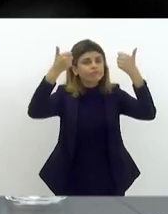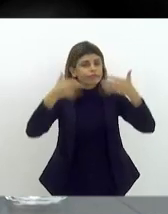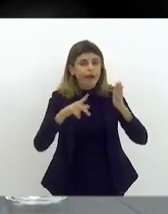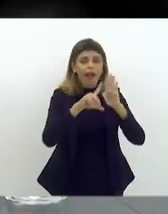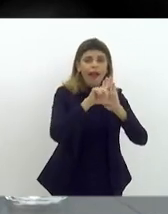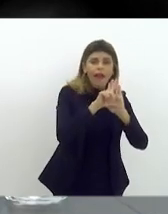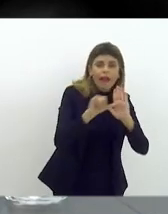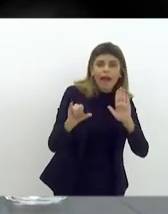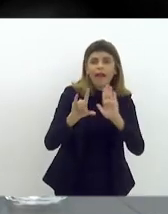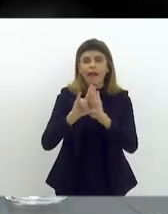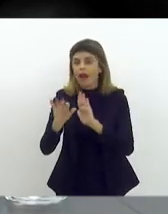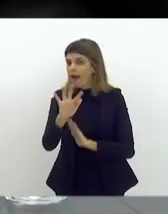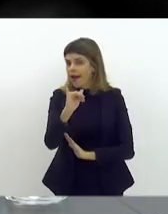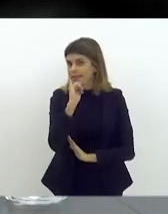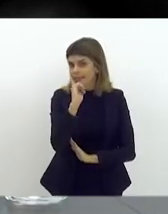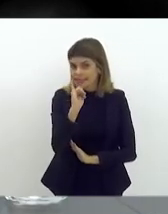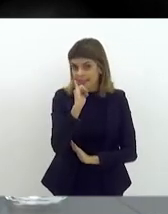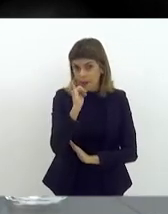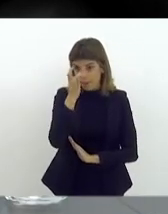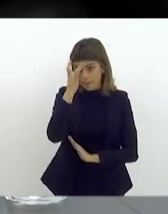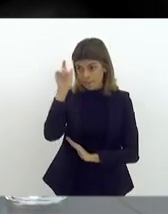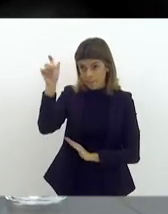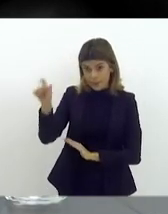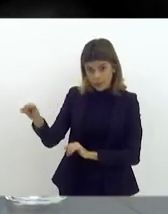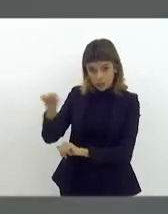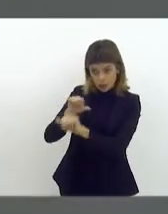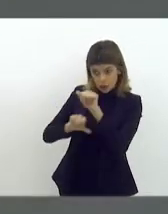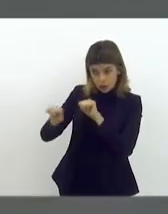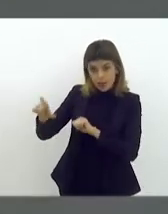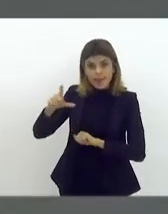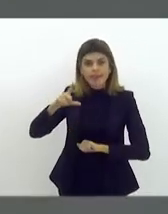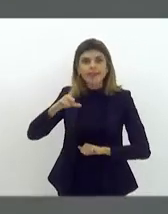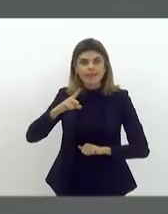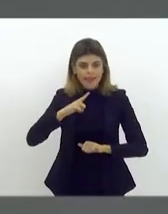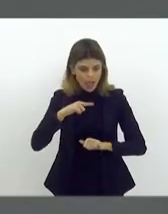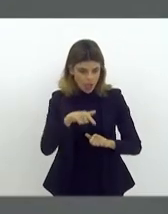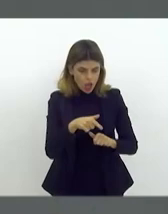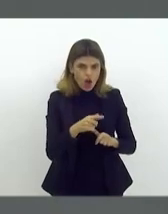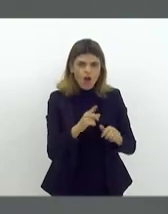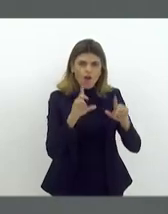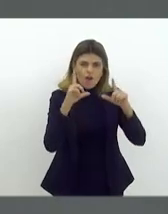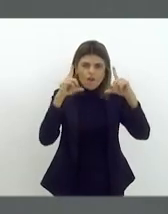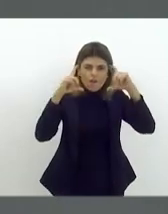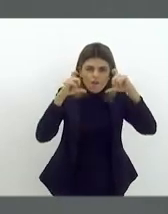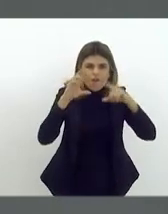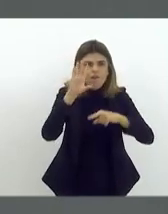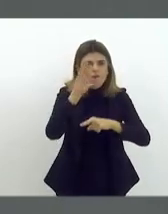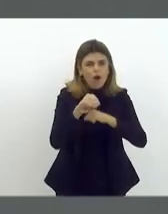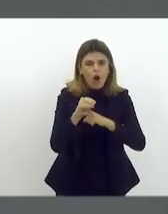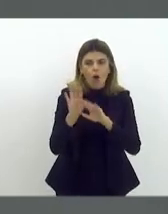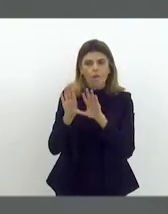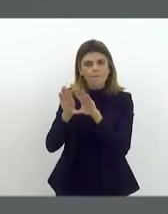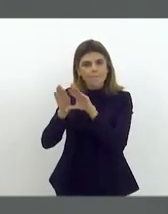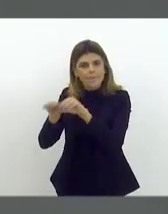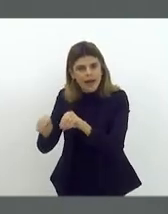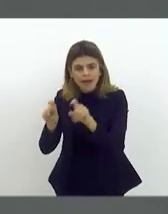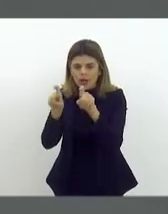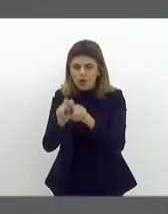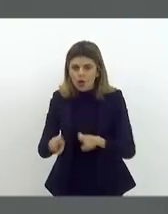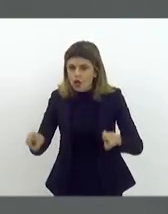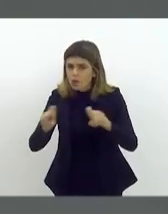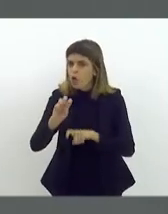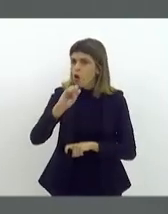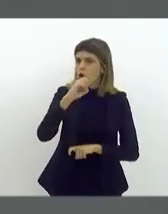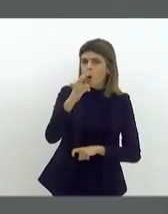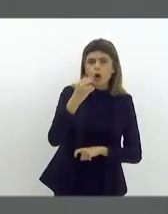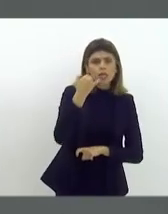Porque por exemplo se a pessoa tem acesso a essas fotos violando o comprador dessa mulher ou o celular a gente vai